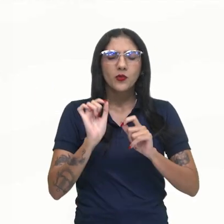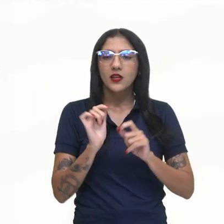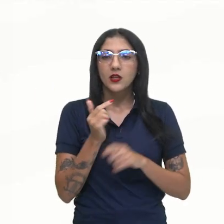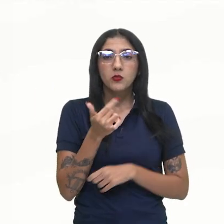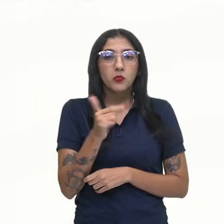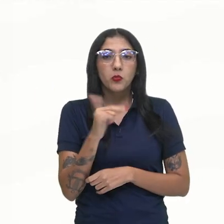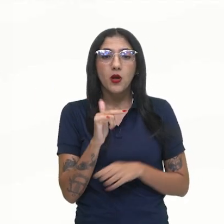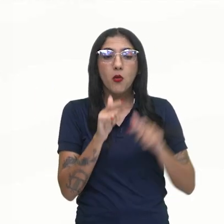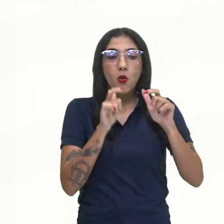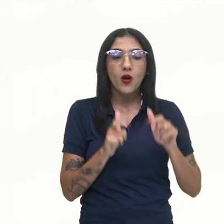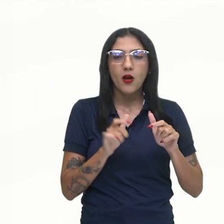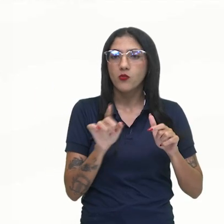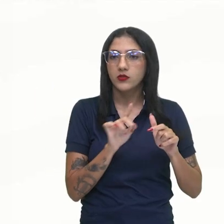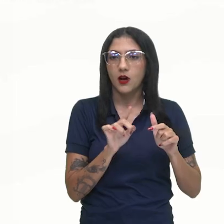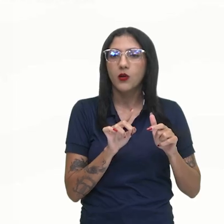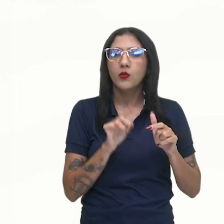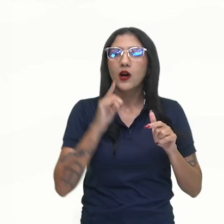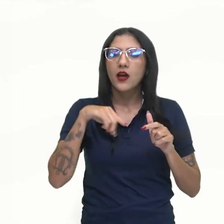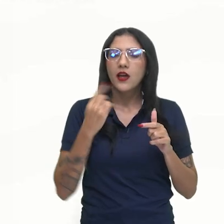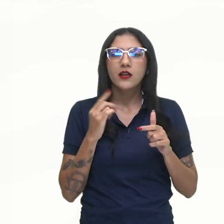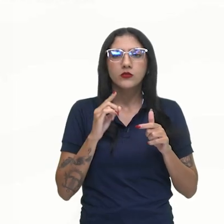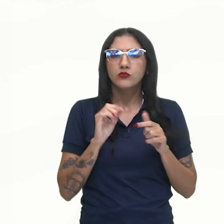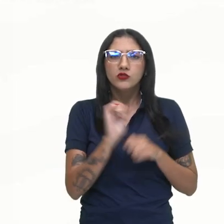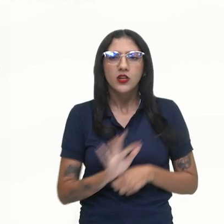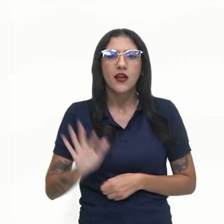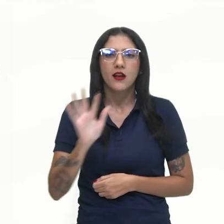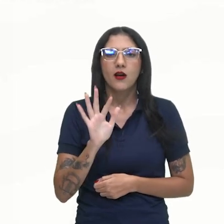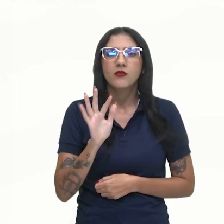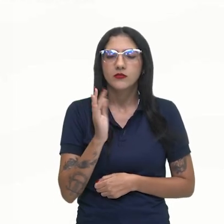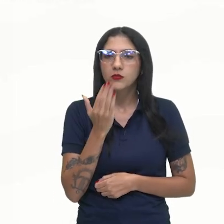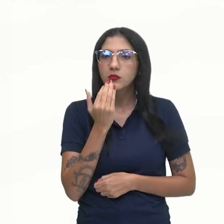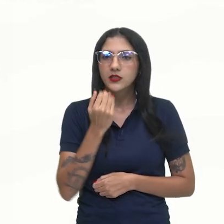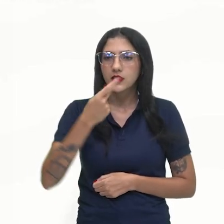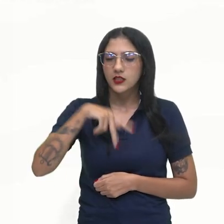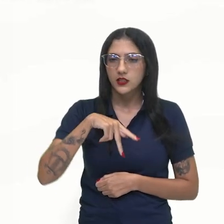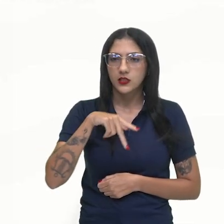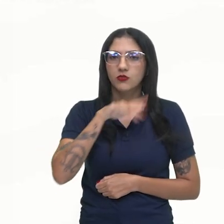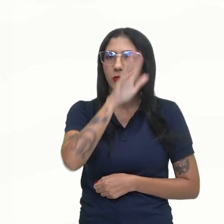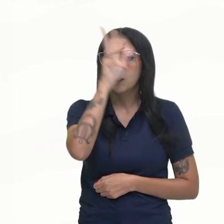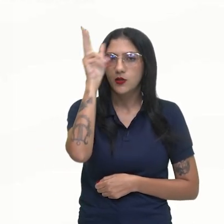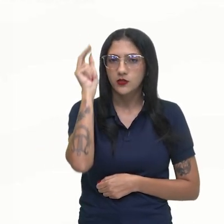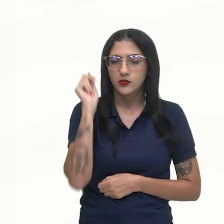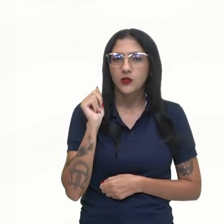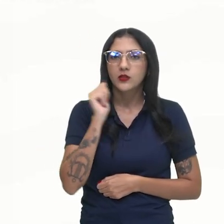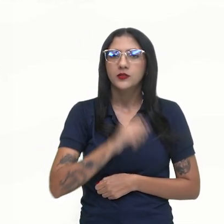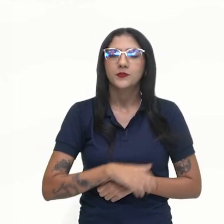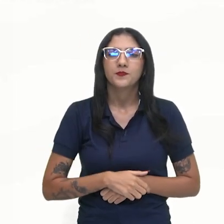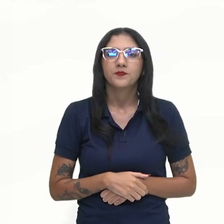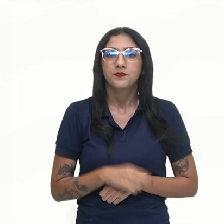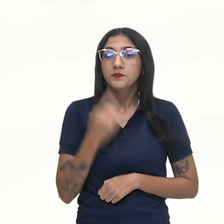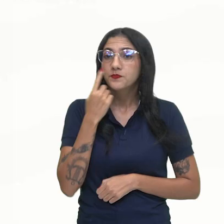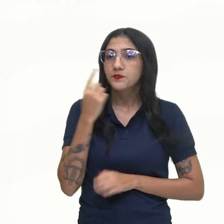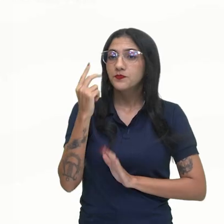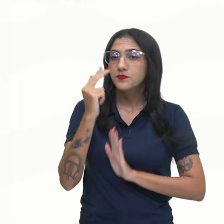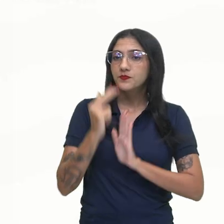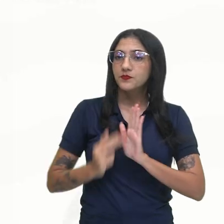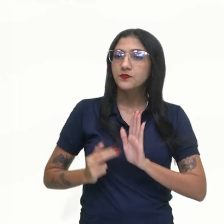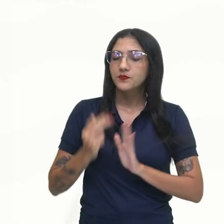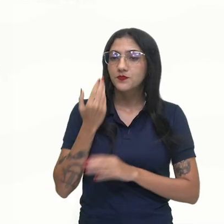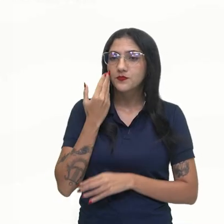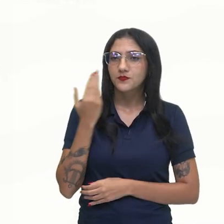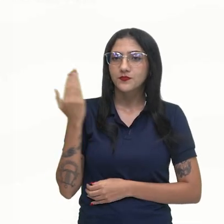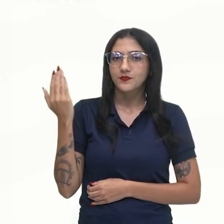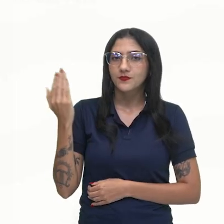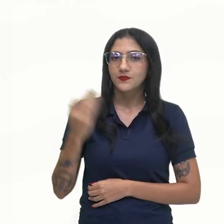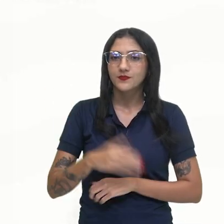a cozinha, está falando da culinária, ok? A cozinha amazonense, a culinária amazonense. Can be considered